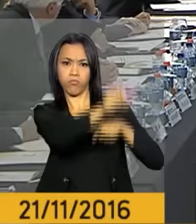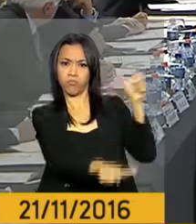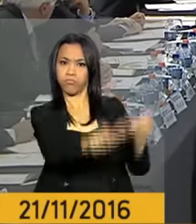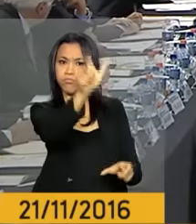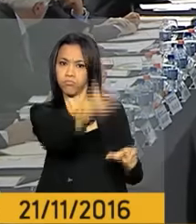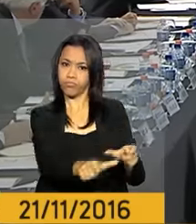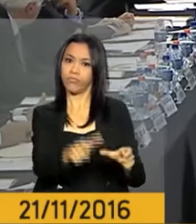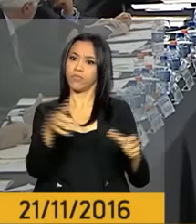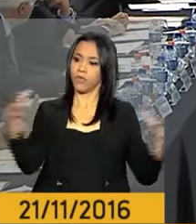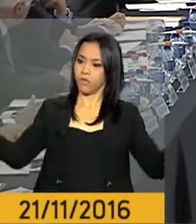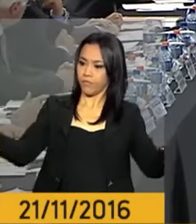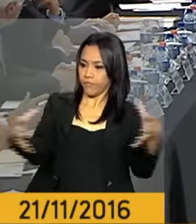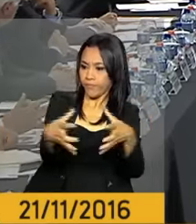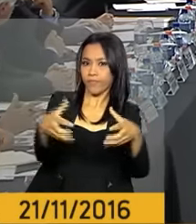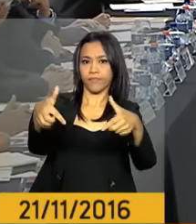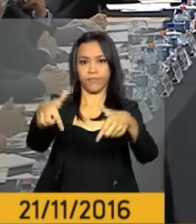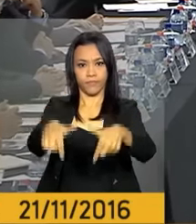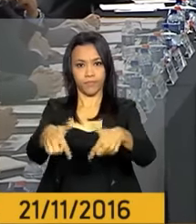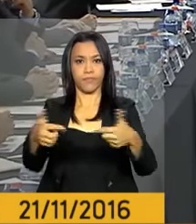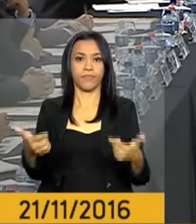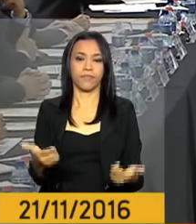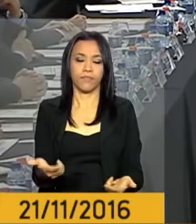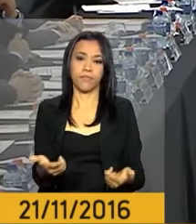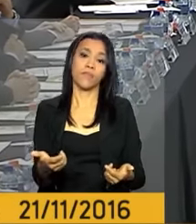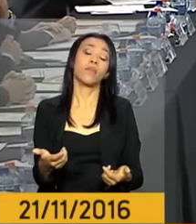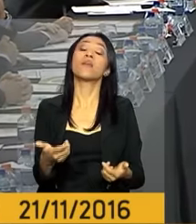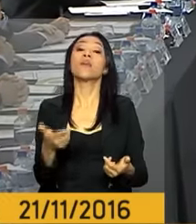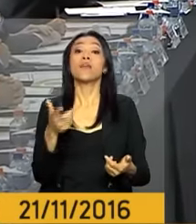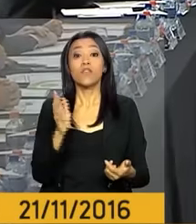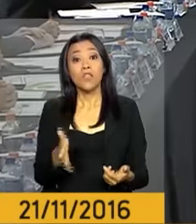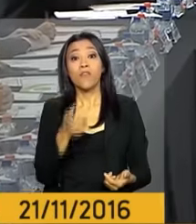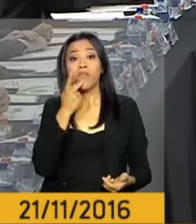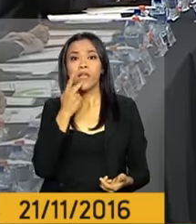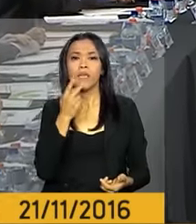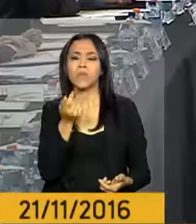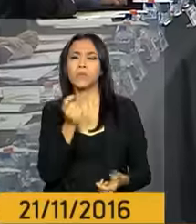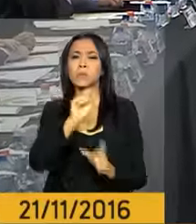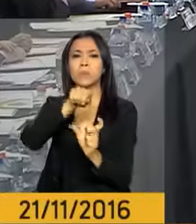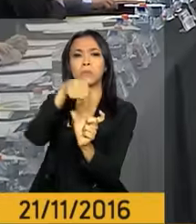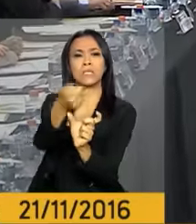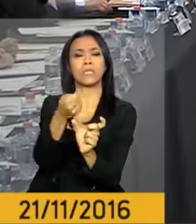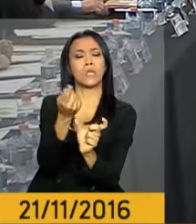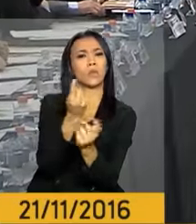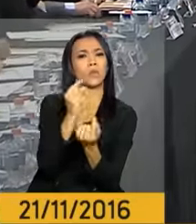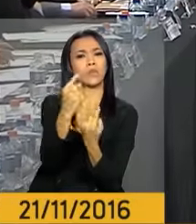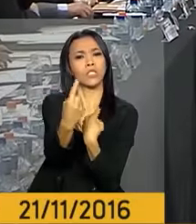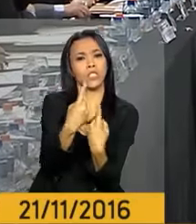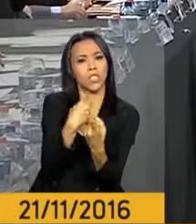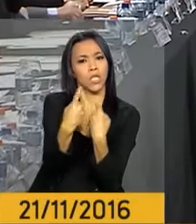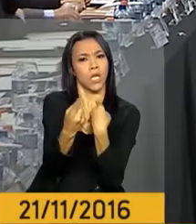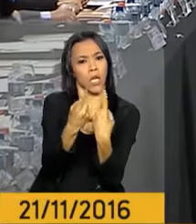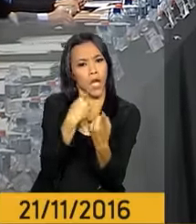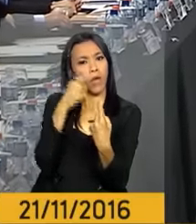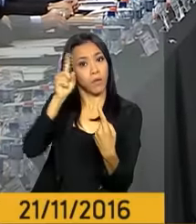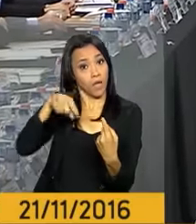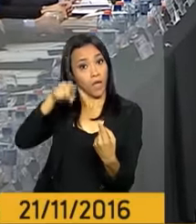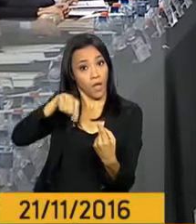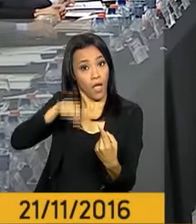E eu quero dizer que, embora eu tenha mencionado a palavra diálogo, que é um dos suportes do nosso